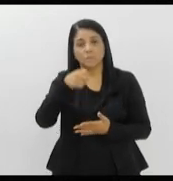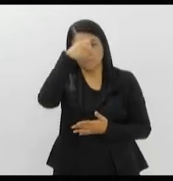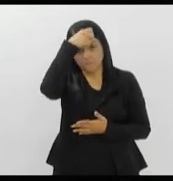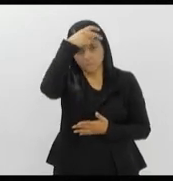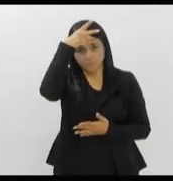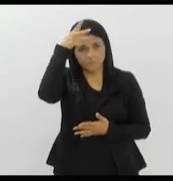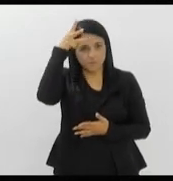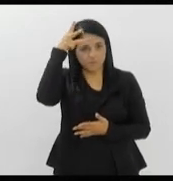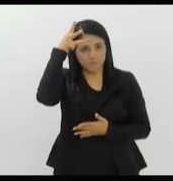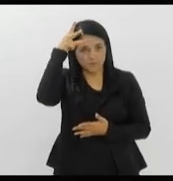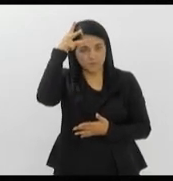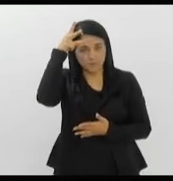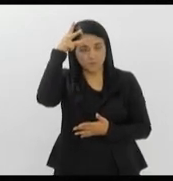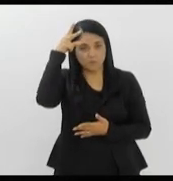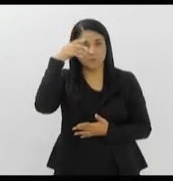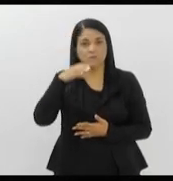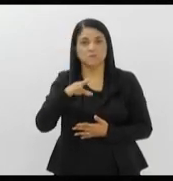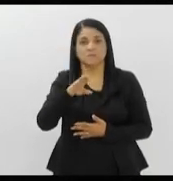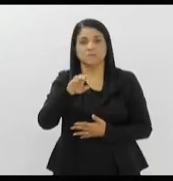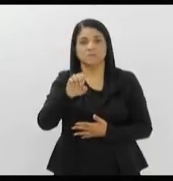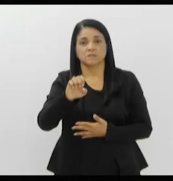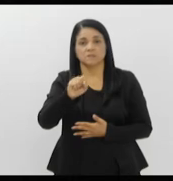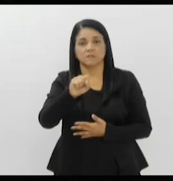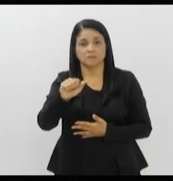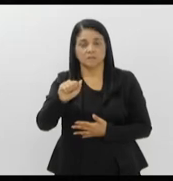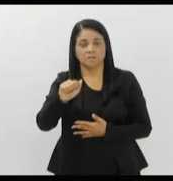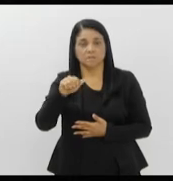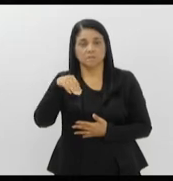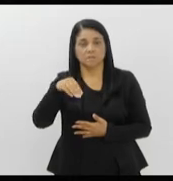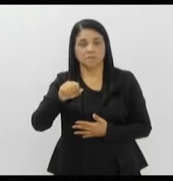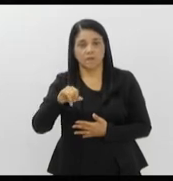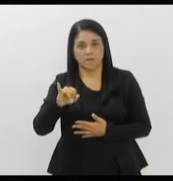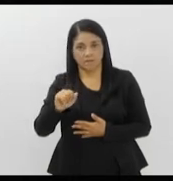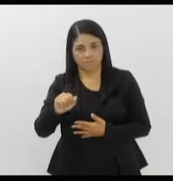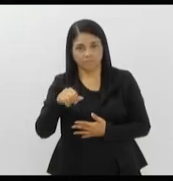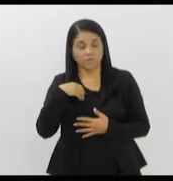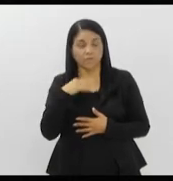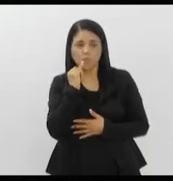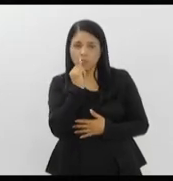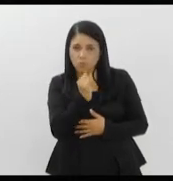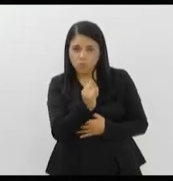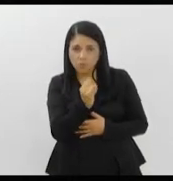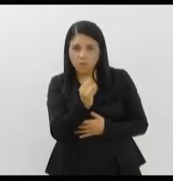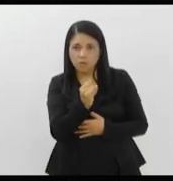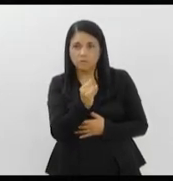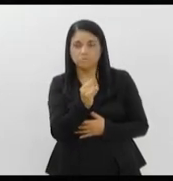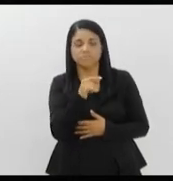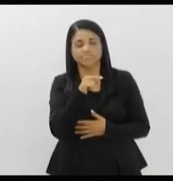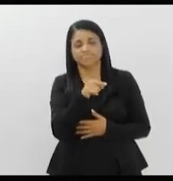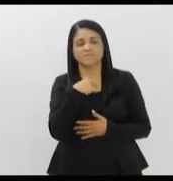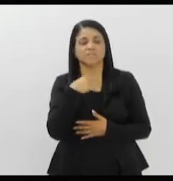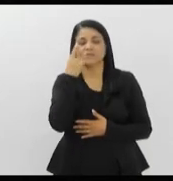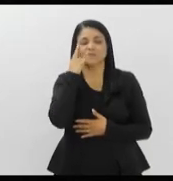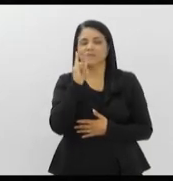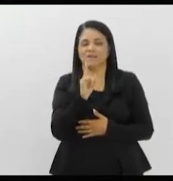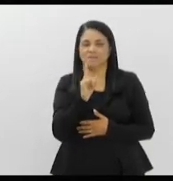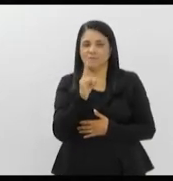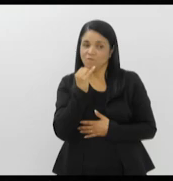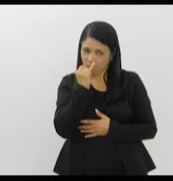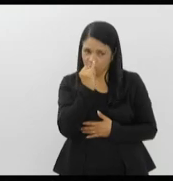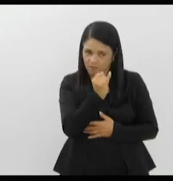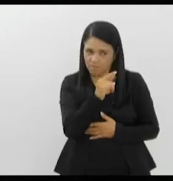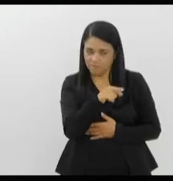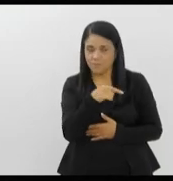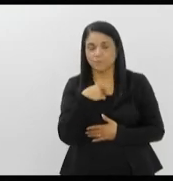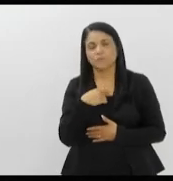prefeito César Maia. E vou contar para Vossa Excelência algo que Vossa Excelência não sabe.